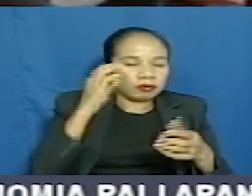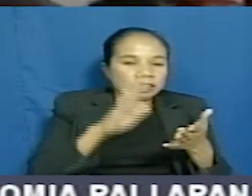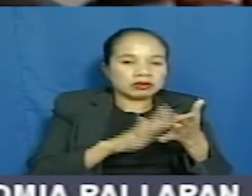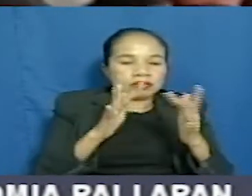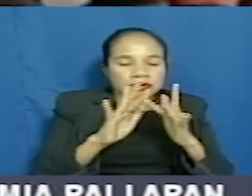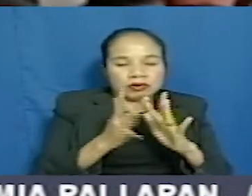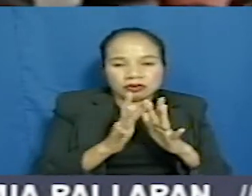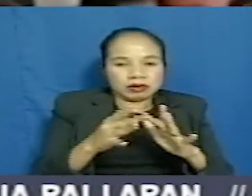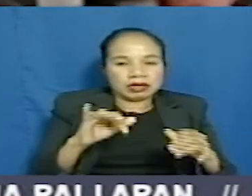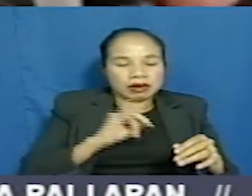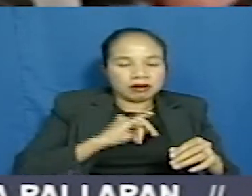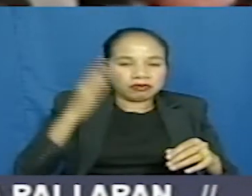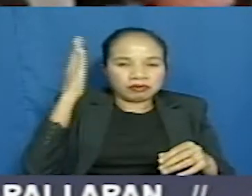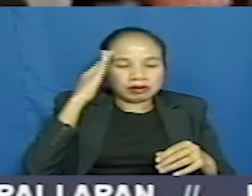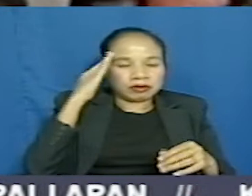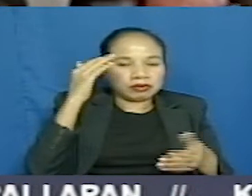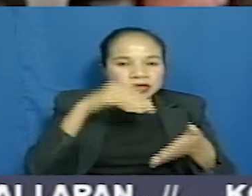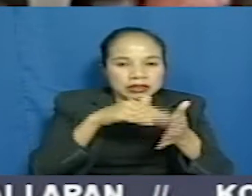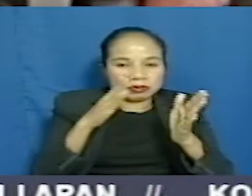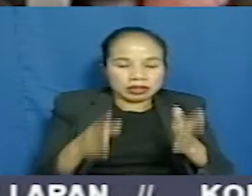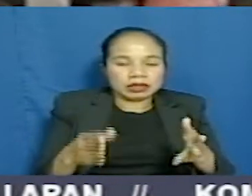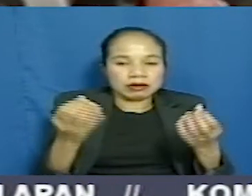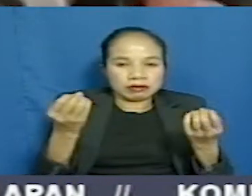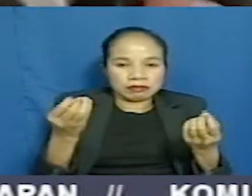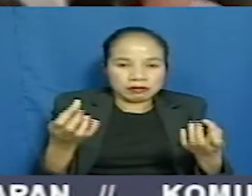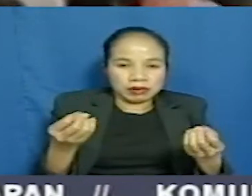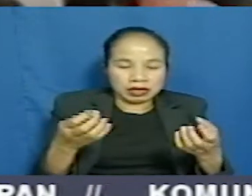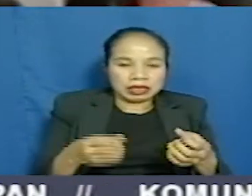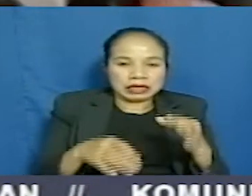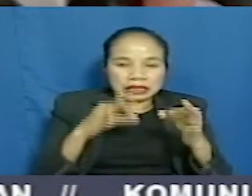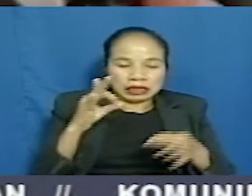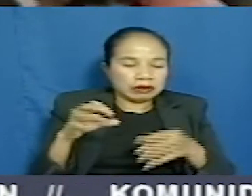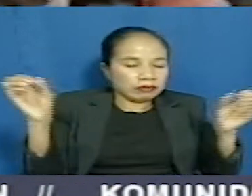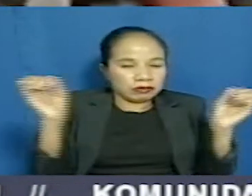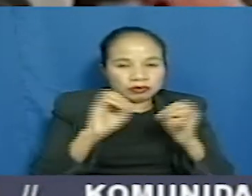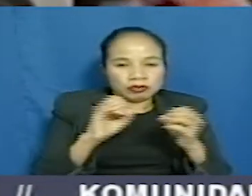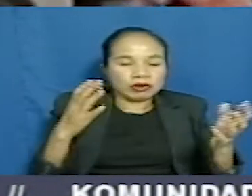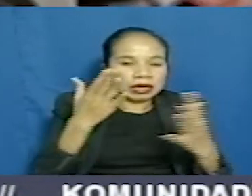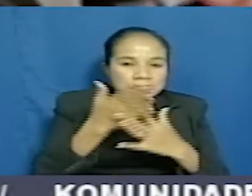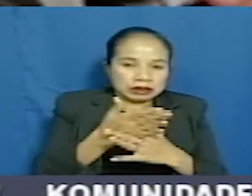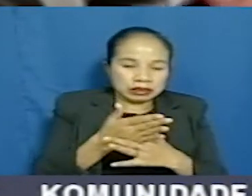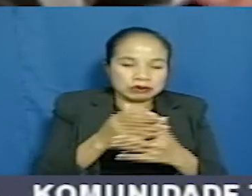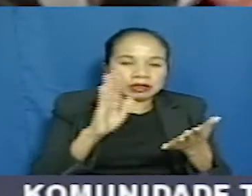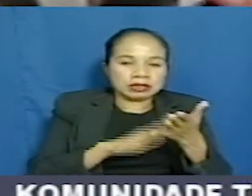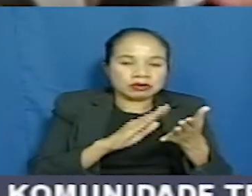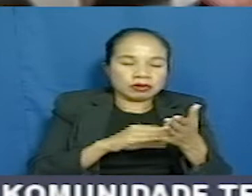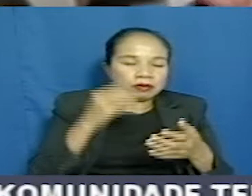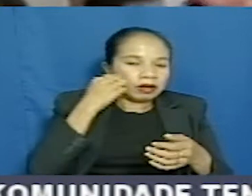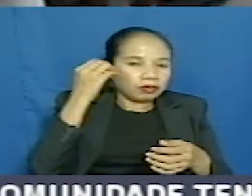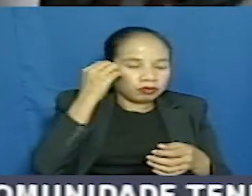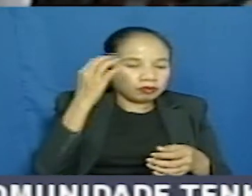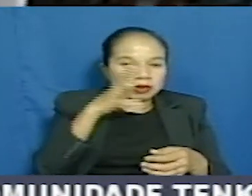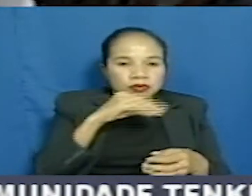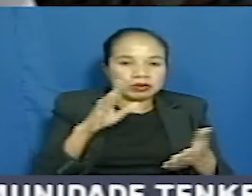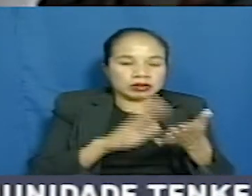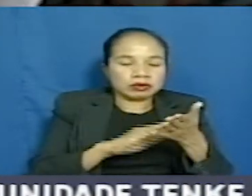kata, e estudante novo, kida, que nem que a tubela acesso para botar a escola para uma nossa escola online.